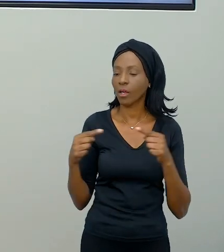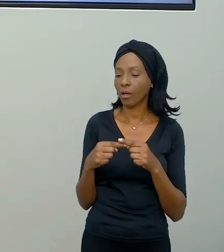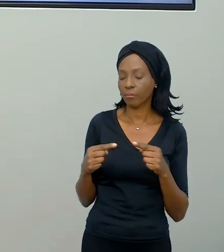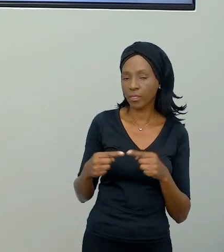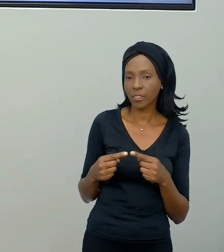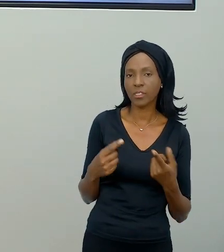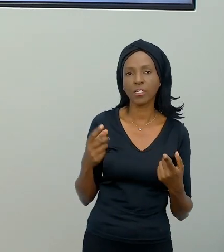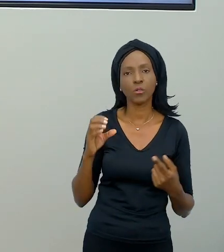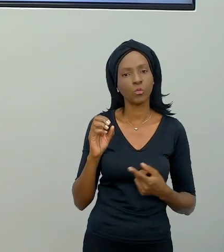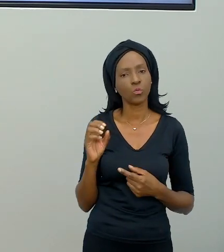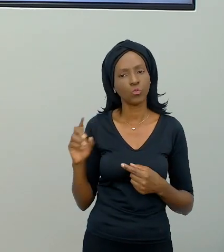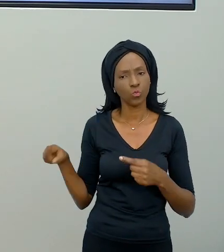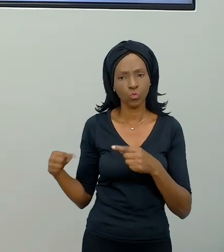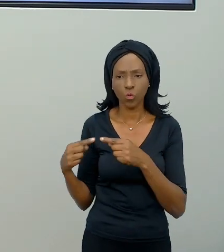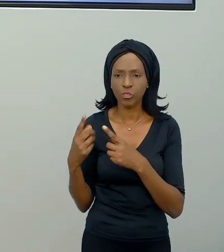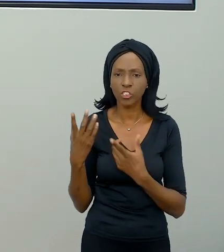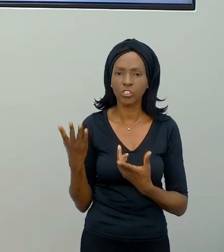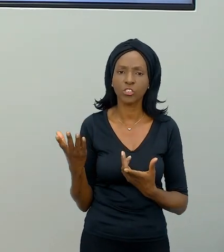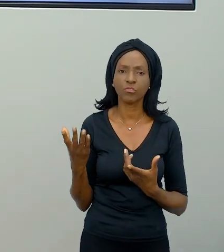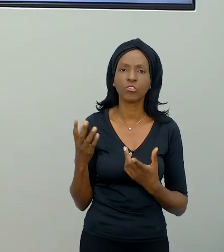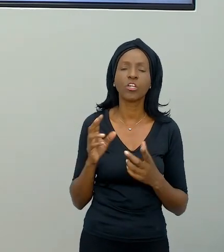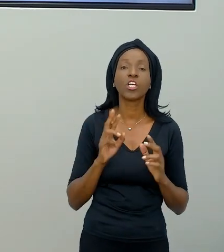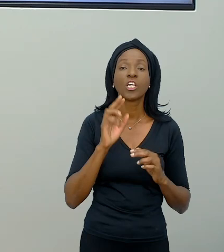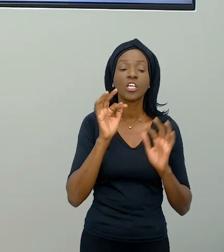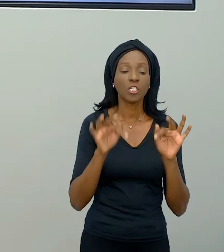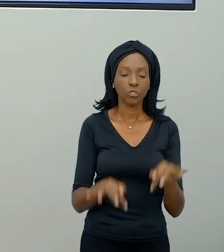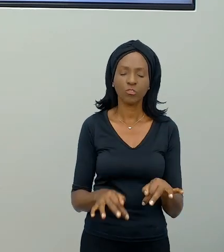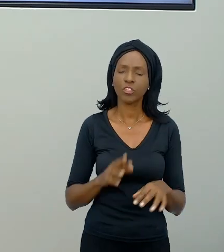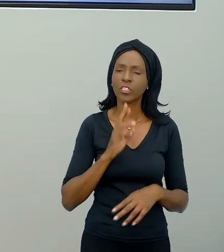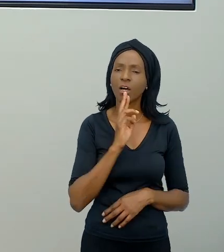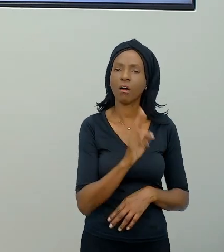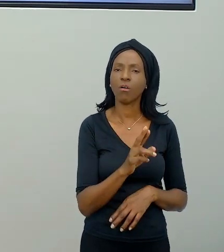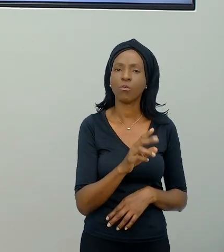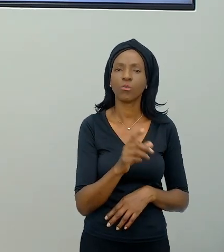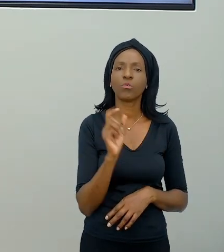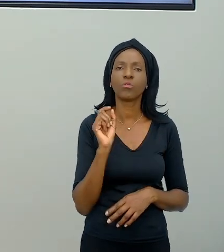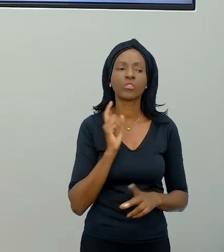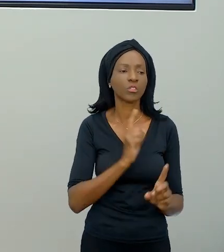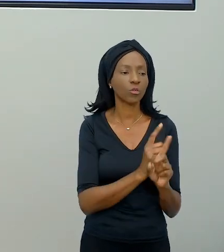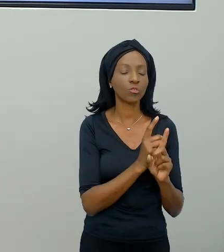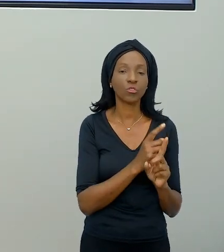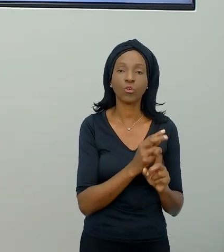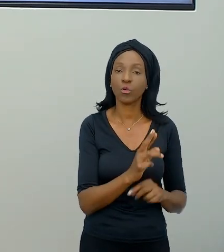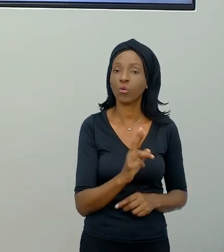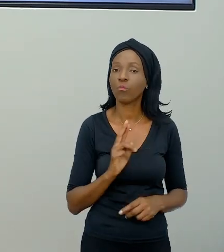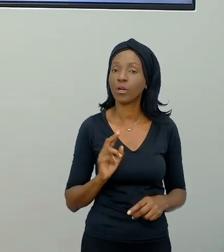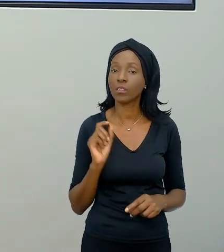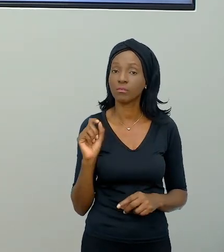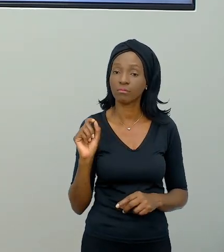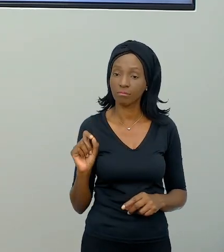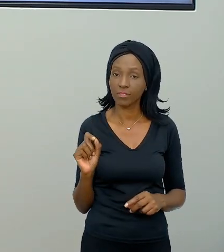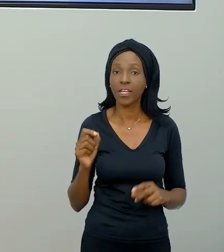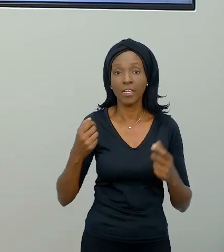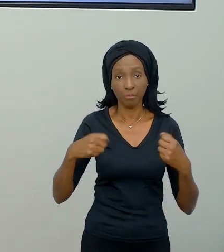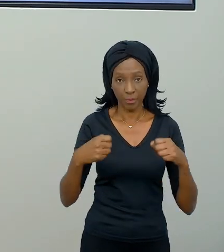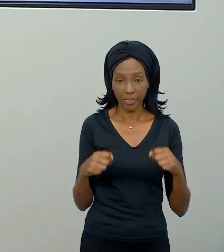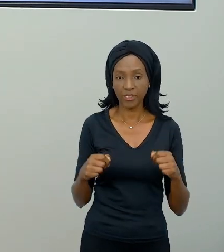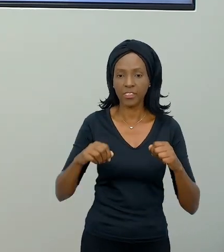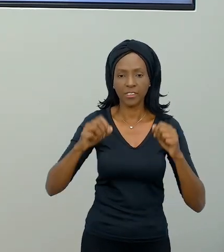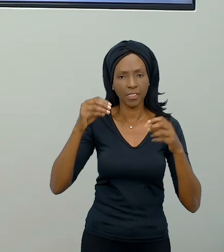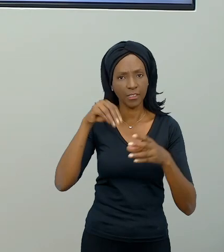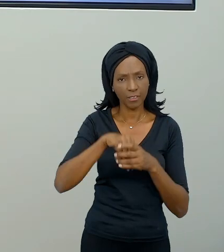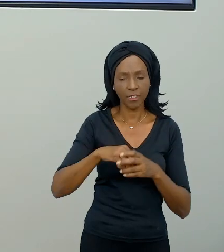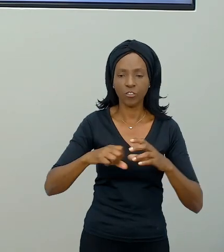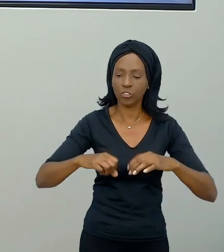ao objeto e qual é o resultado, né? É o conhecimento sistematizado que precisa ocorrer na plenária. Então isso também precisa